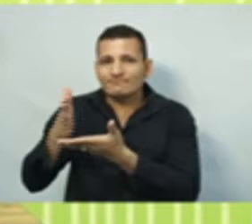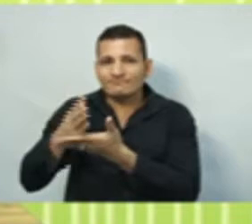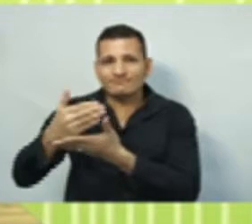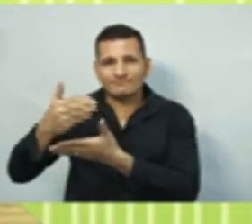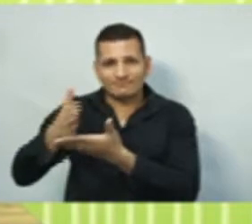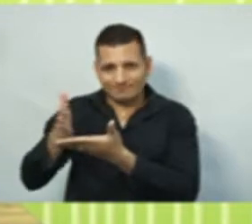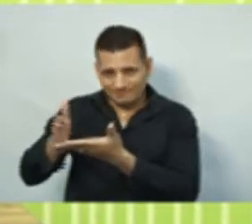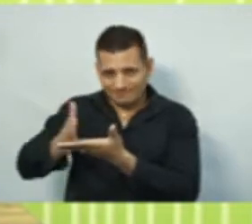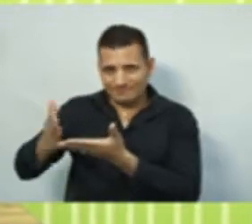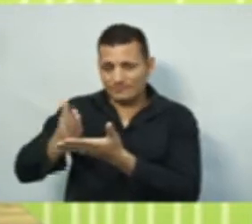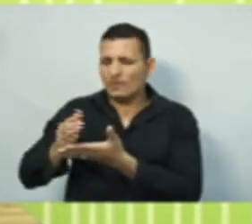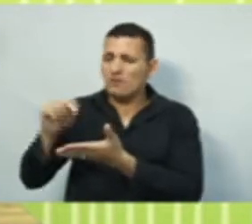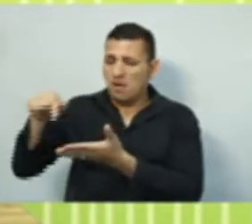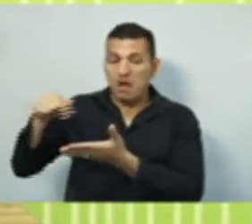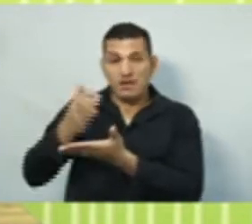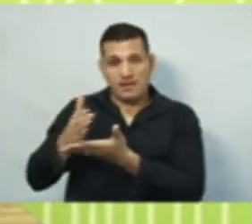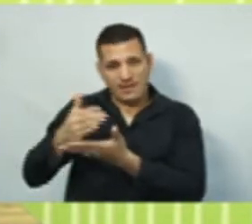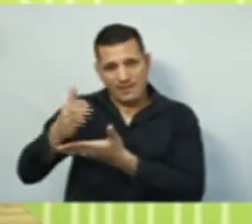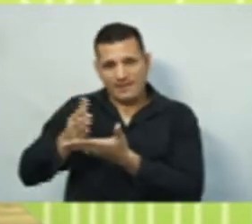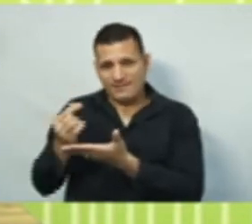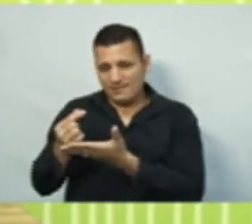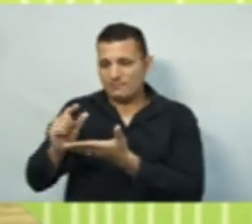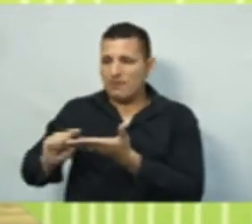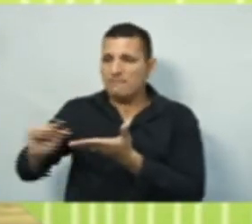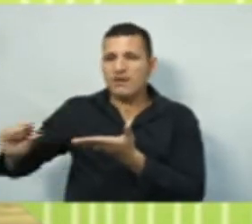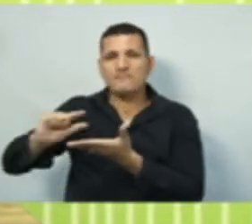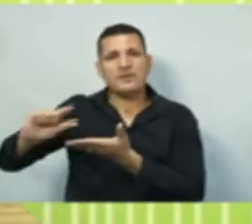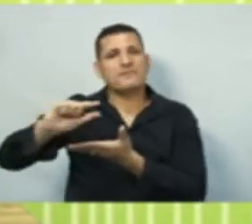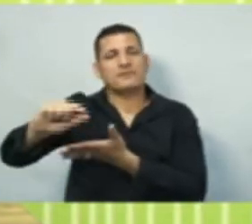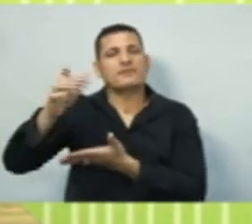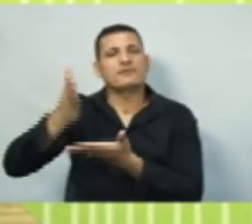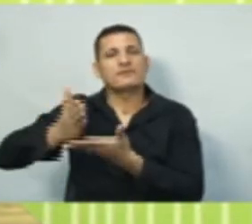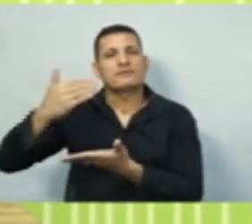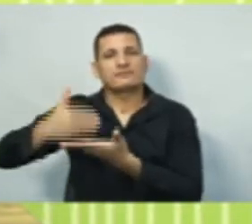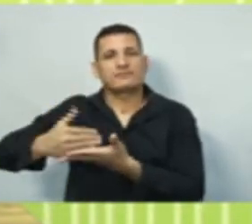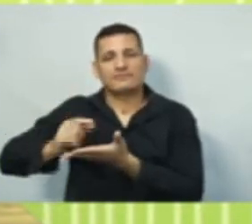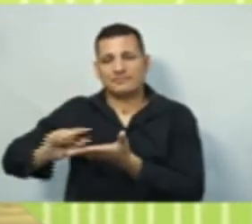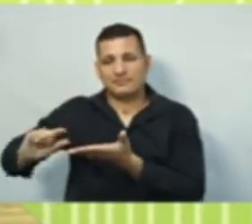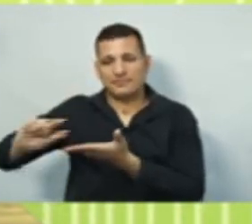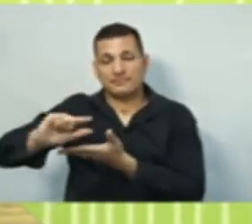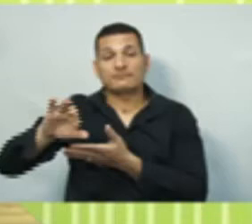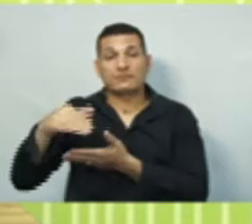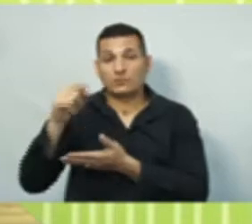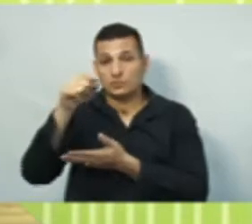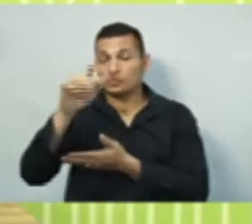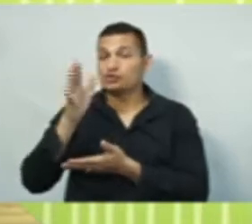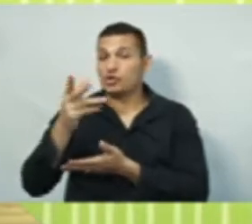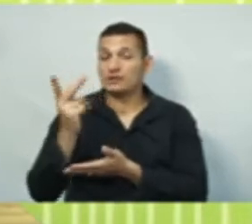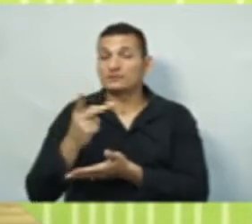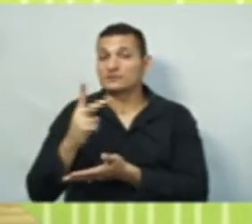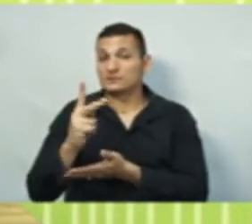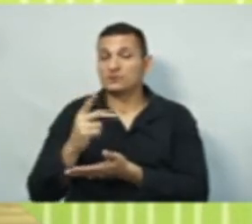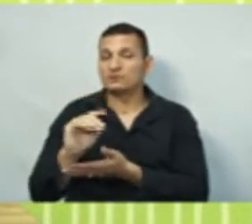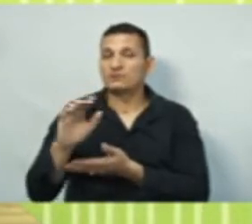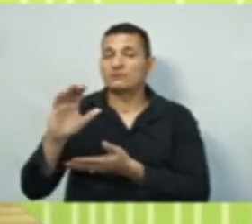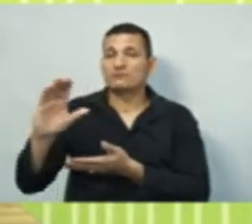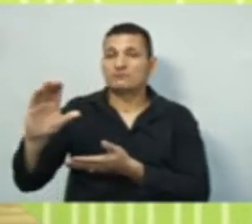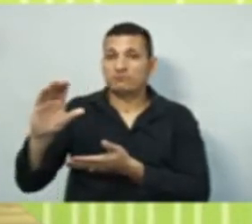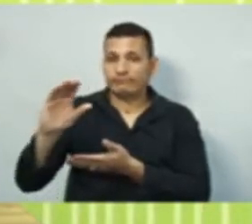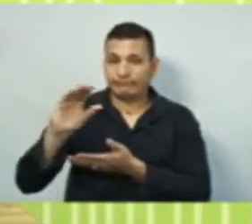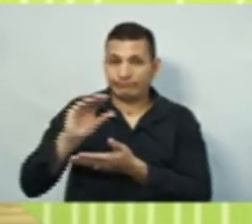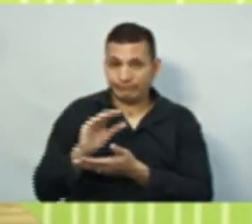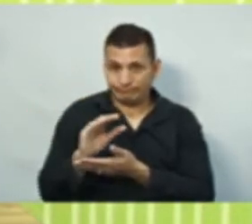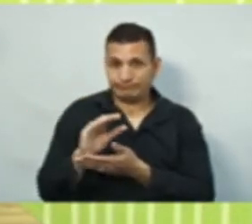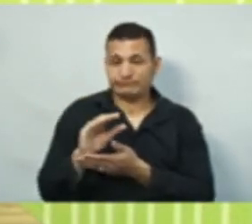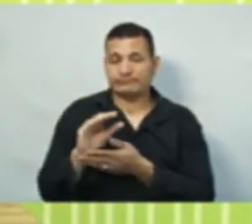essas sobras são divididas. Então, você já teve o seu lucro? Lucro não.